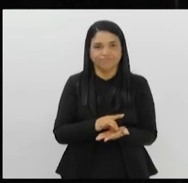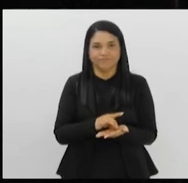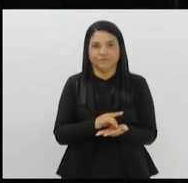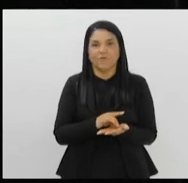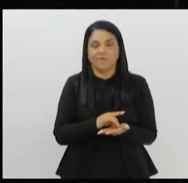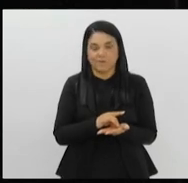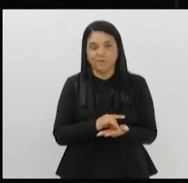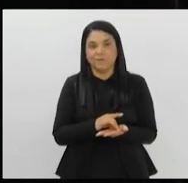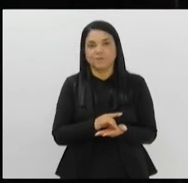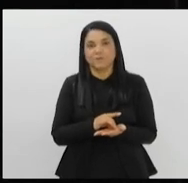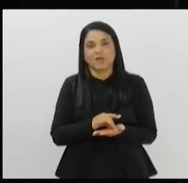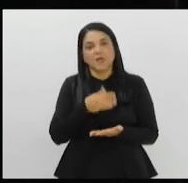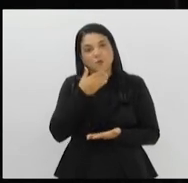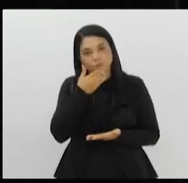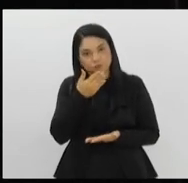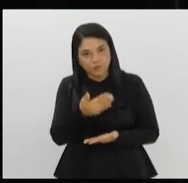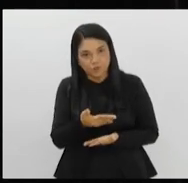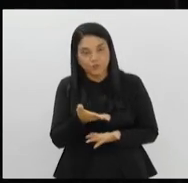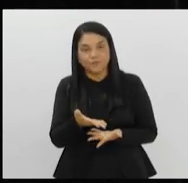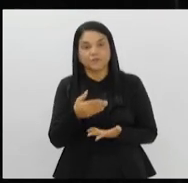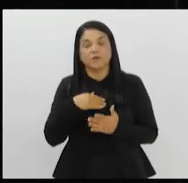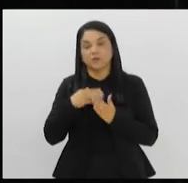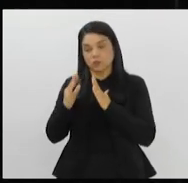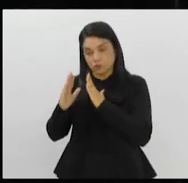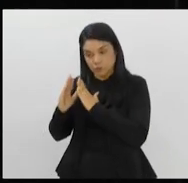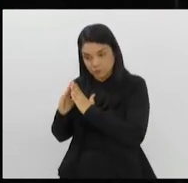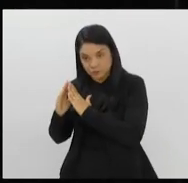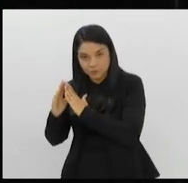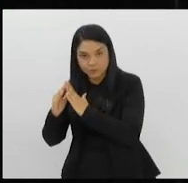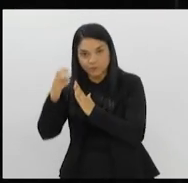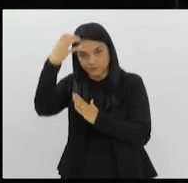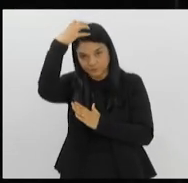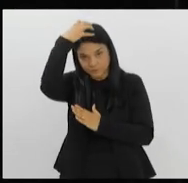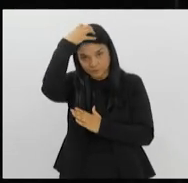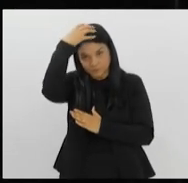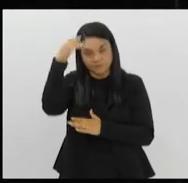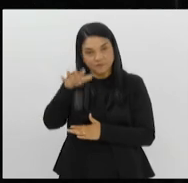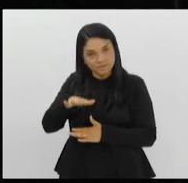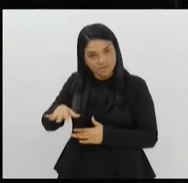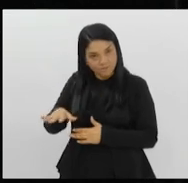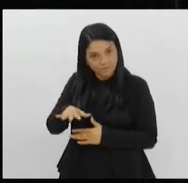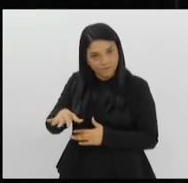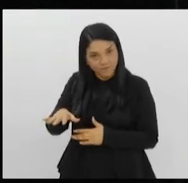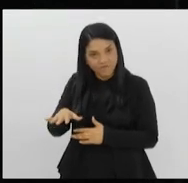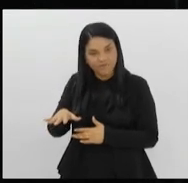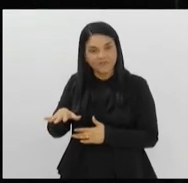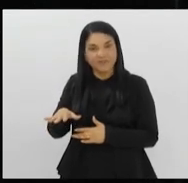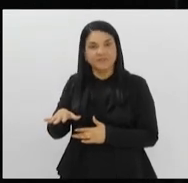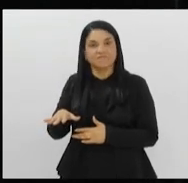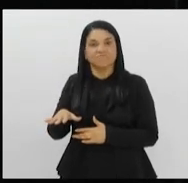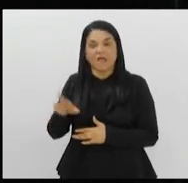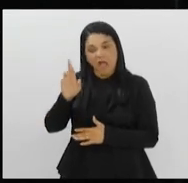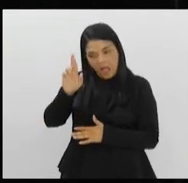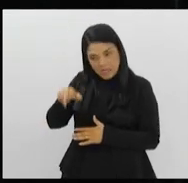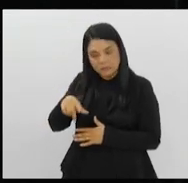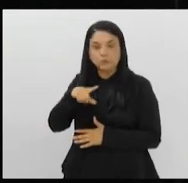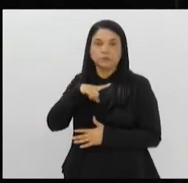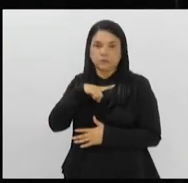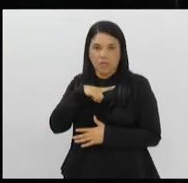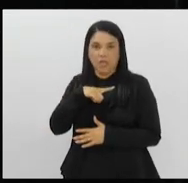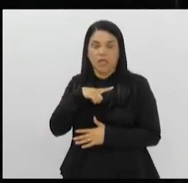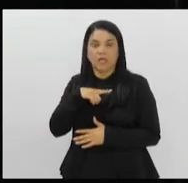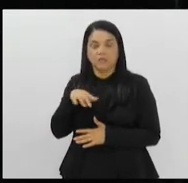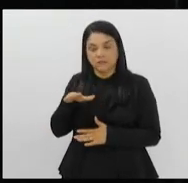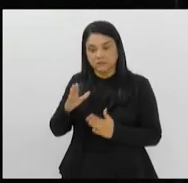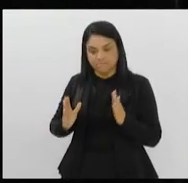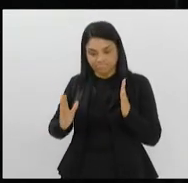essa demanda. E os moradores, com toda a razão, porque justamente nessa faixa que depende, né,